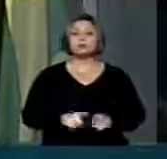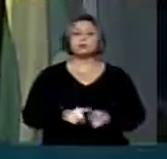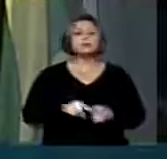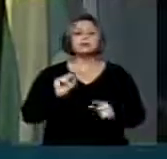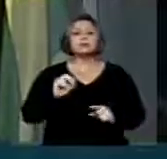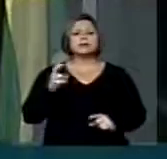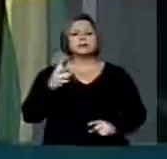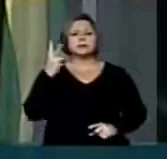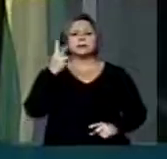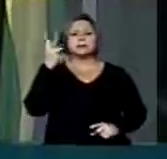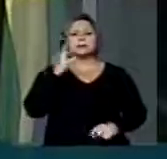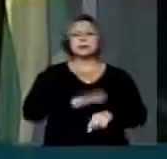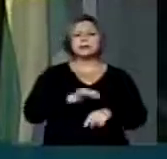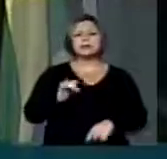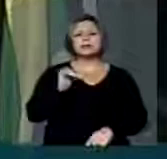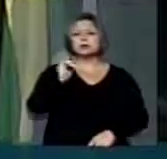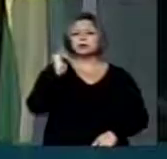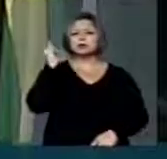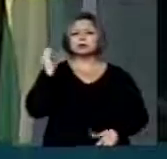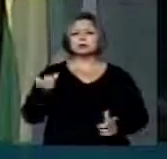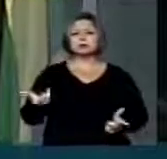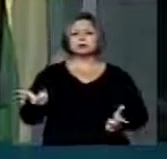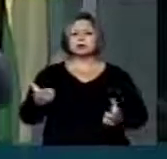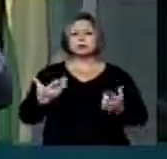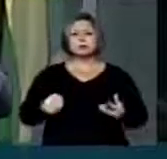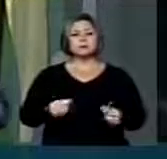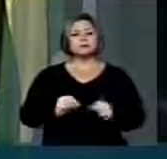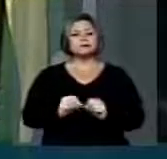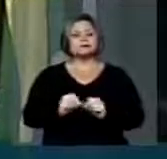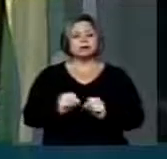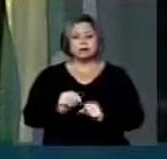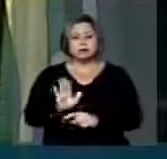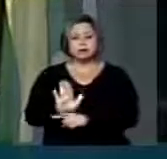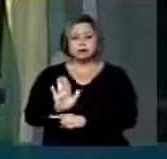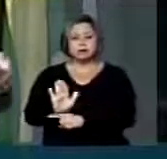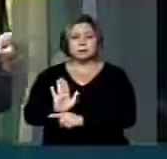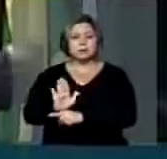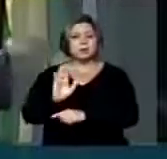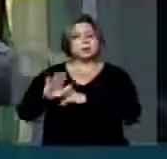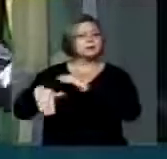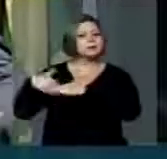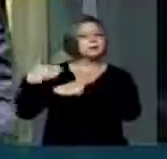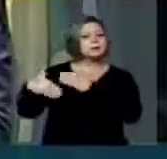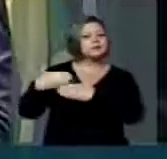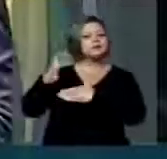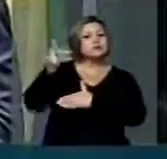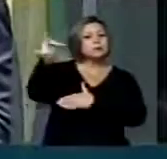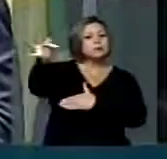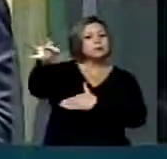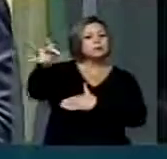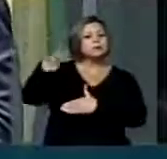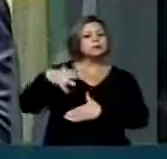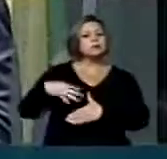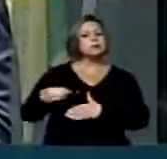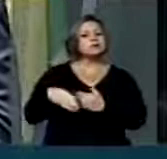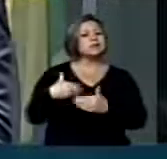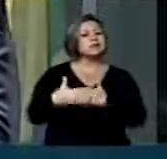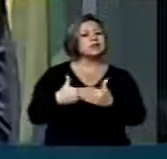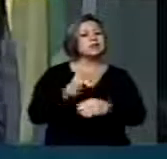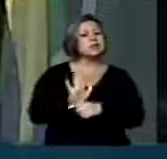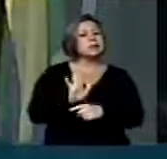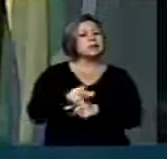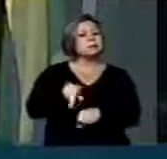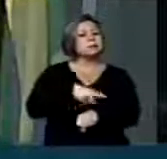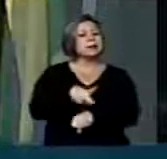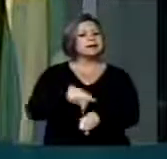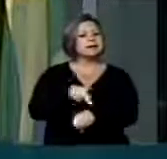os valores? O que que nós vamos deixar para as próximas gerações? Que sonho de